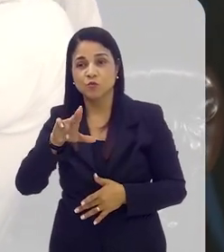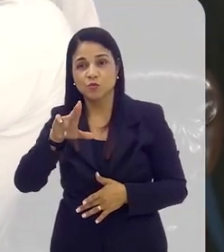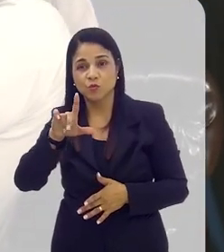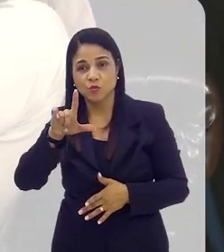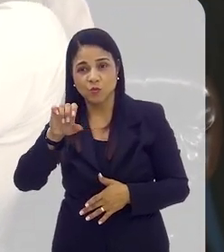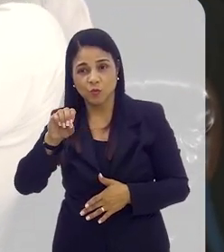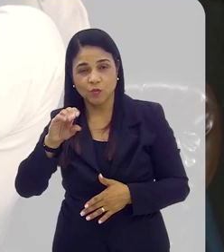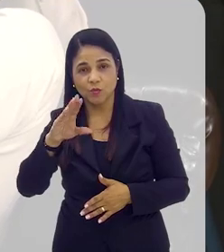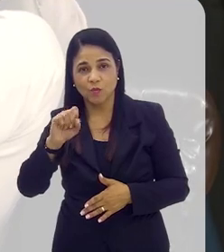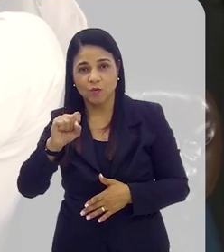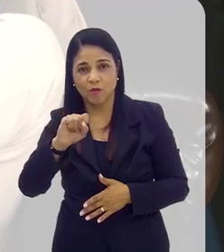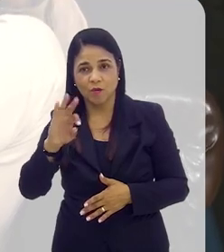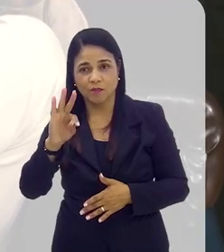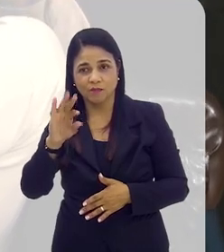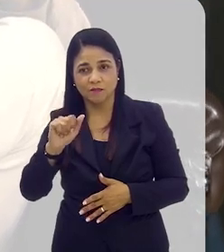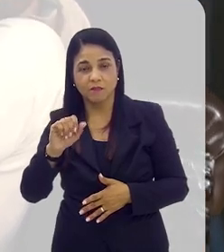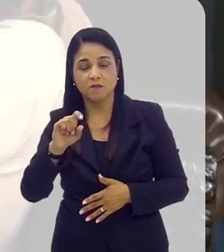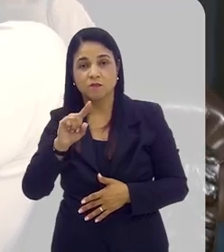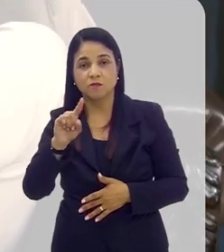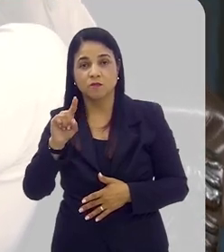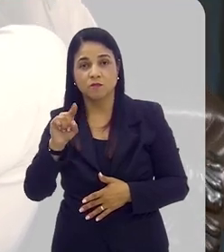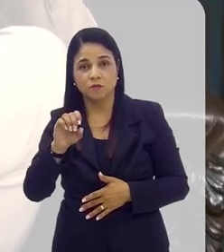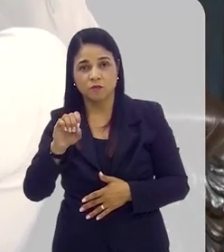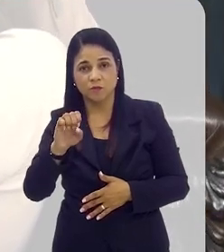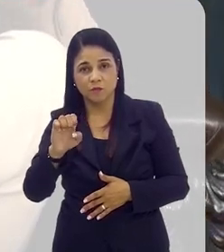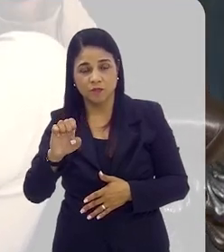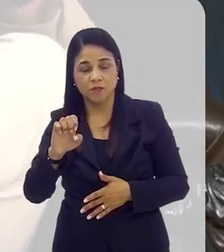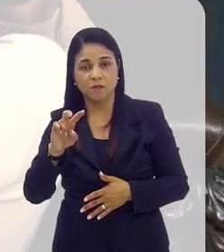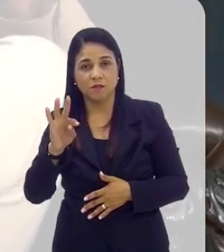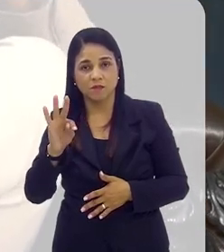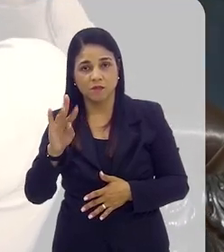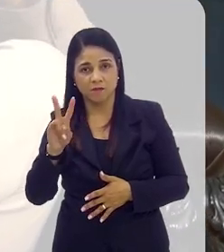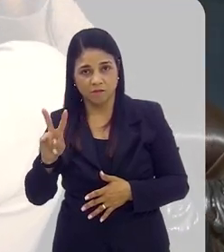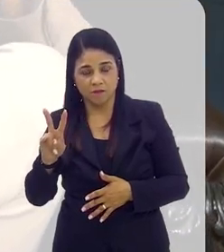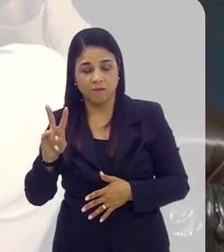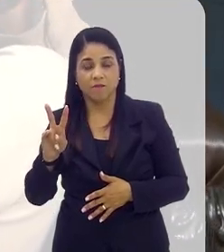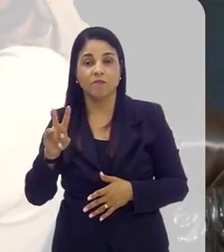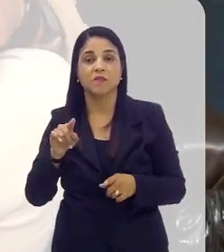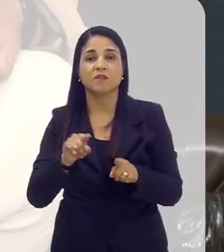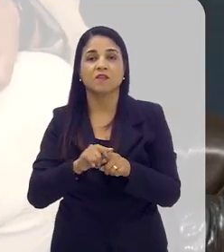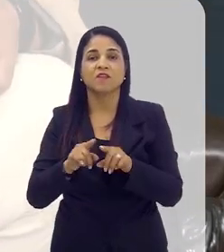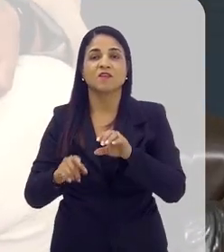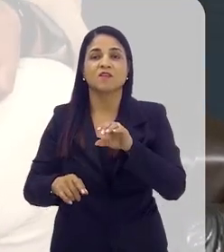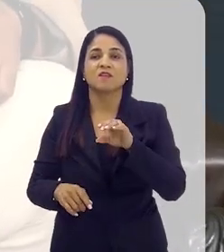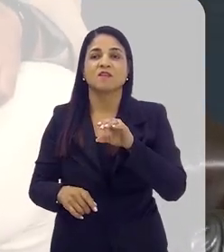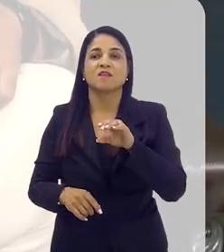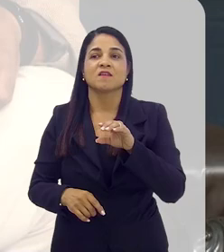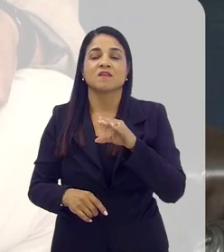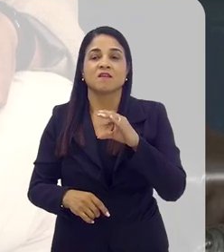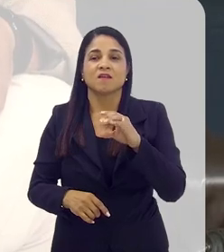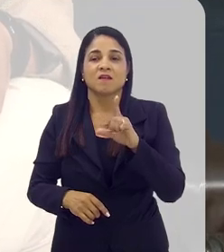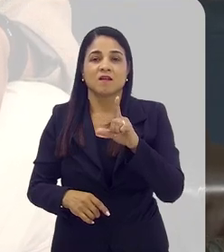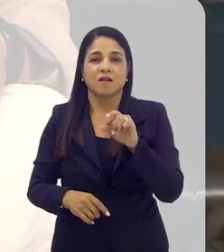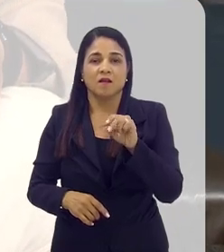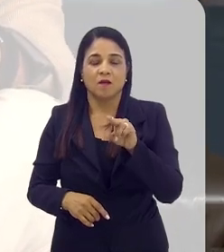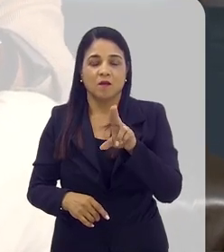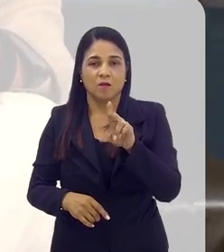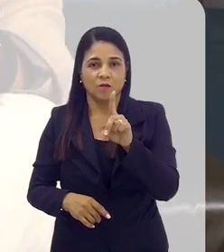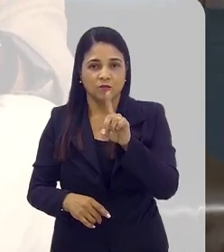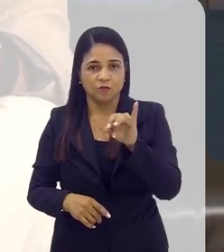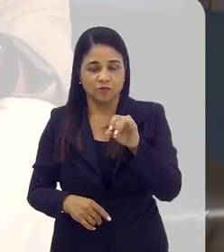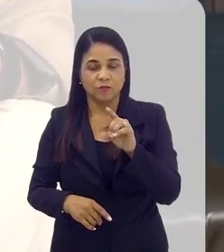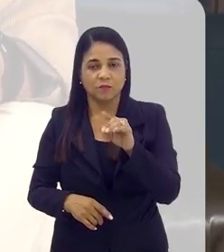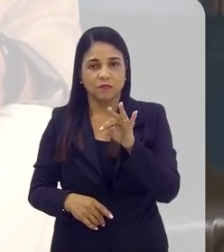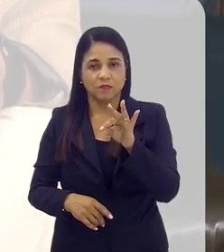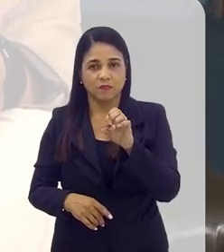mídias sociais, nas redes sociais. Júlio Costa, Zoe TV Brasil. Claudinho, mais uma vez. Cláudio